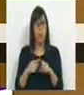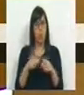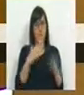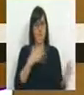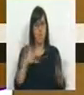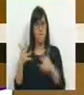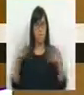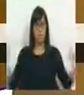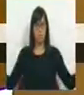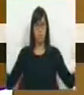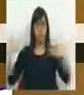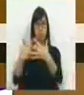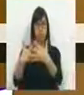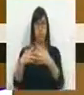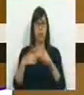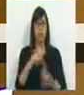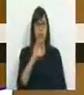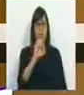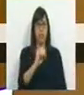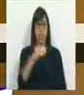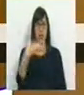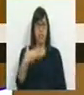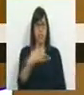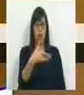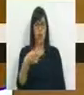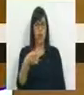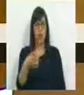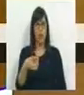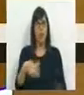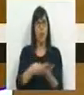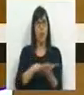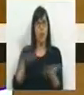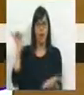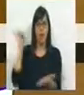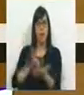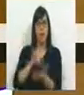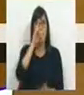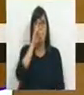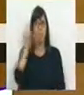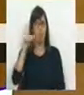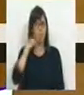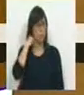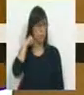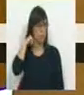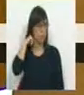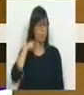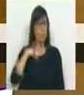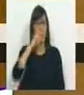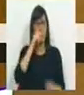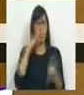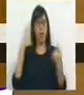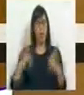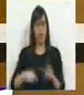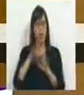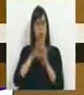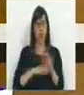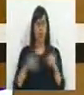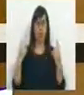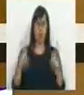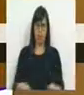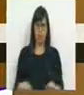ventos cruzados é a pista 0119 na base aérea do Montijo. O Montijo reúne todas as